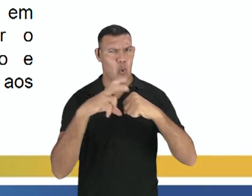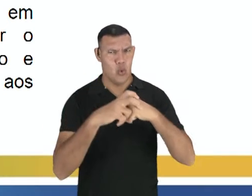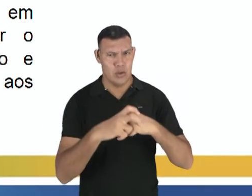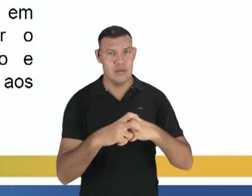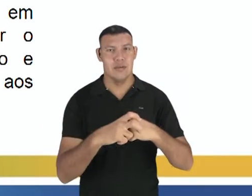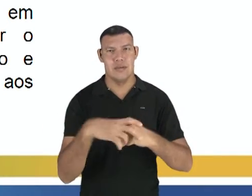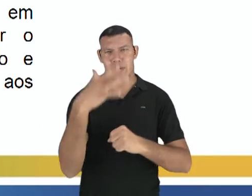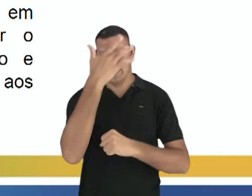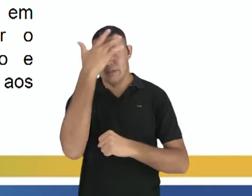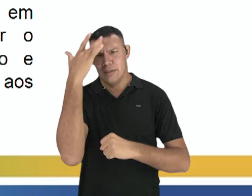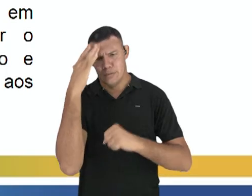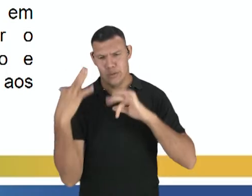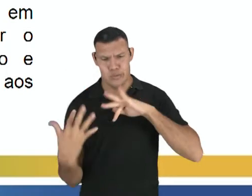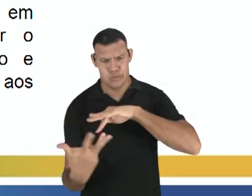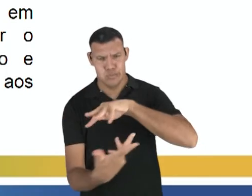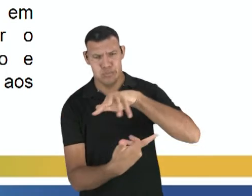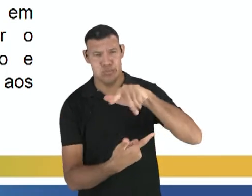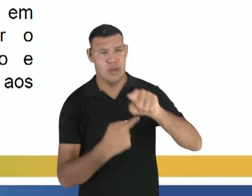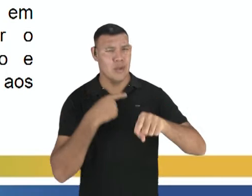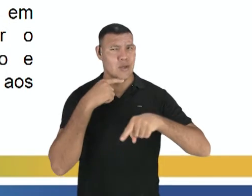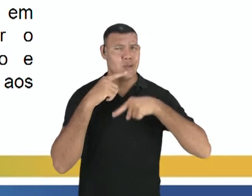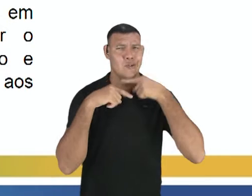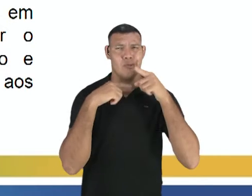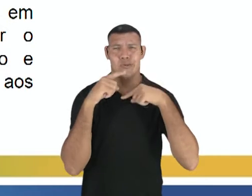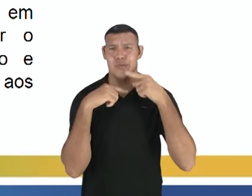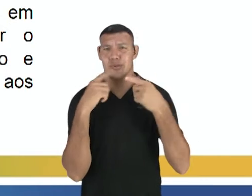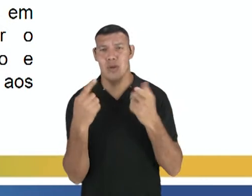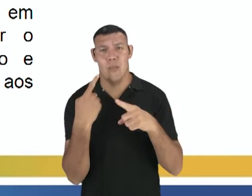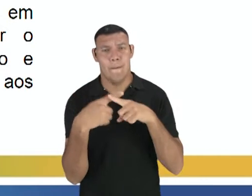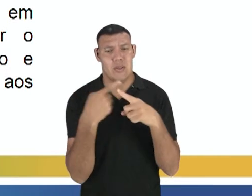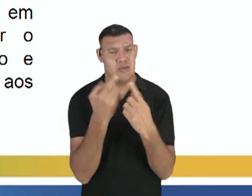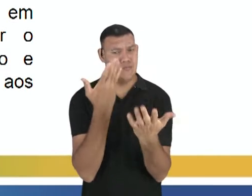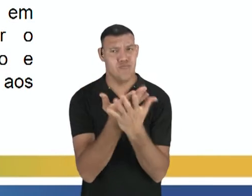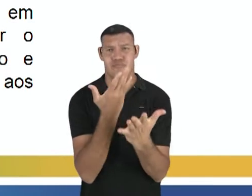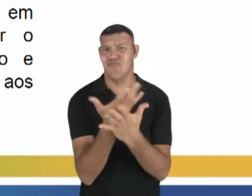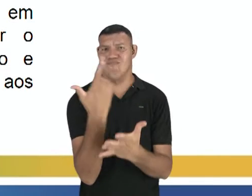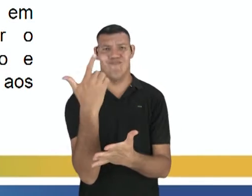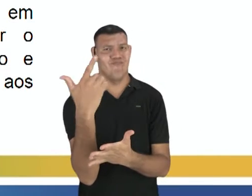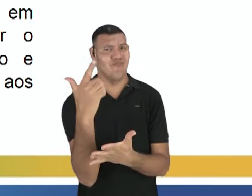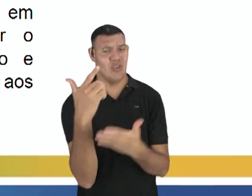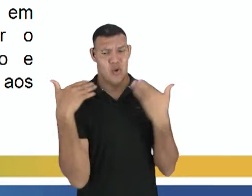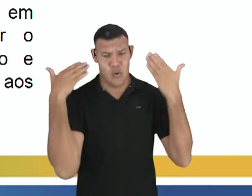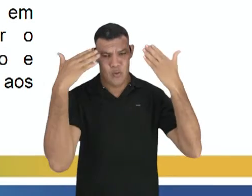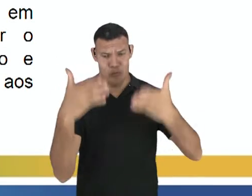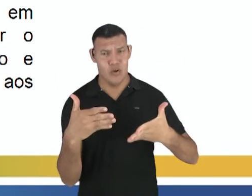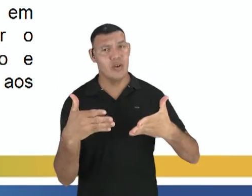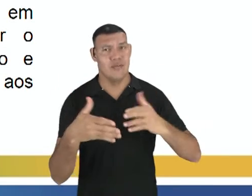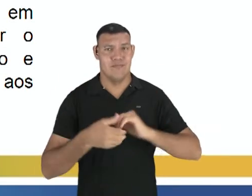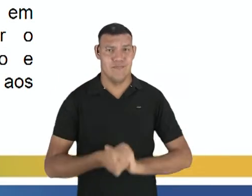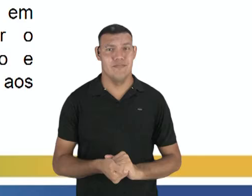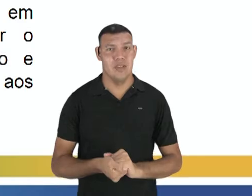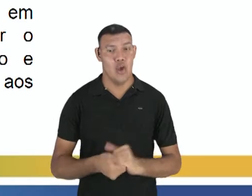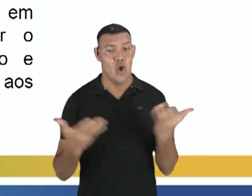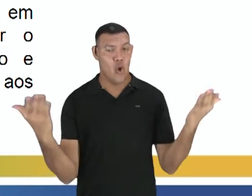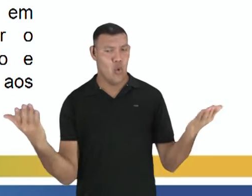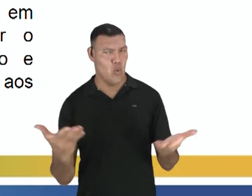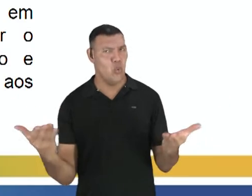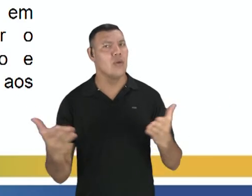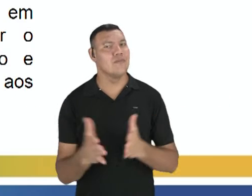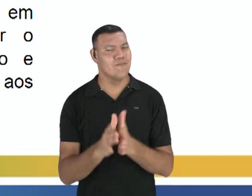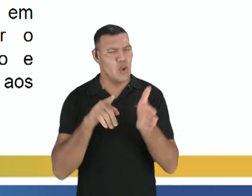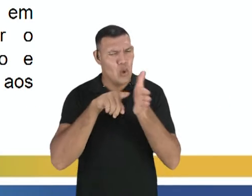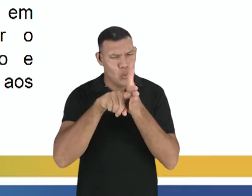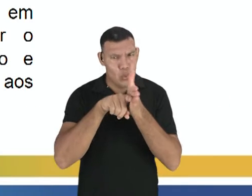as pessoas do mundo ficaram em dúvida, né? Porque não tinha estudos voltados para o coronavírus. Porém, hoje,